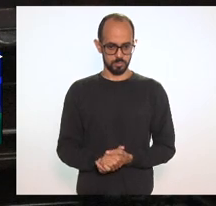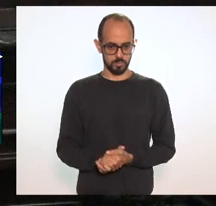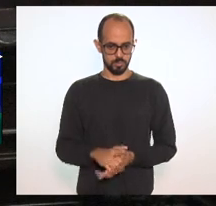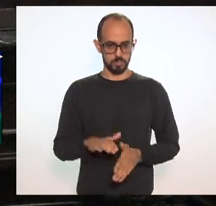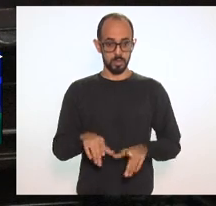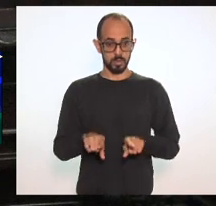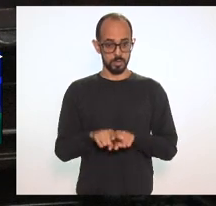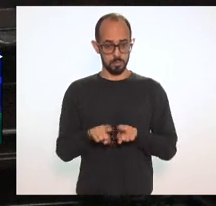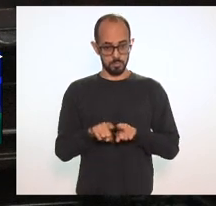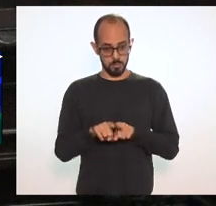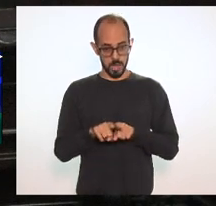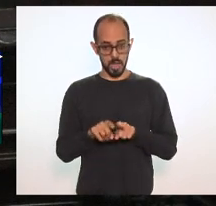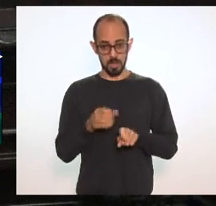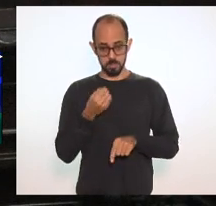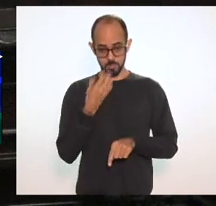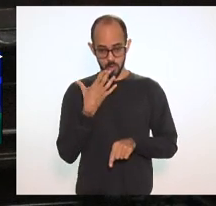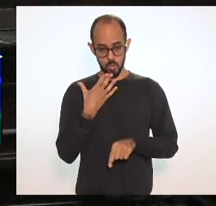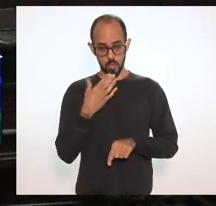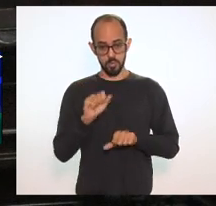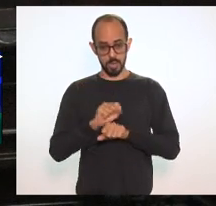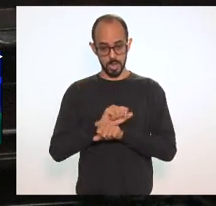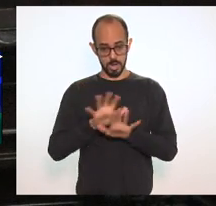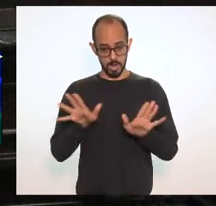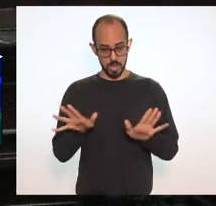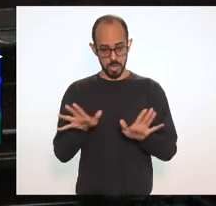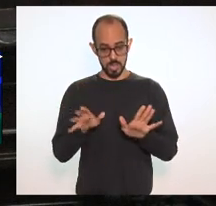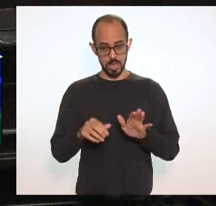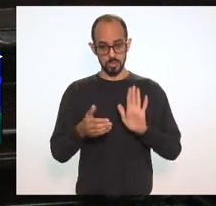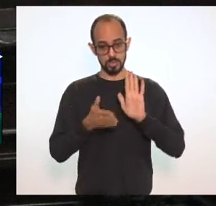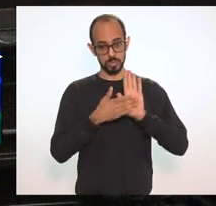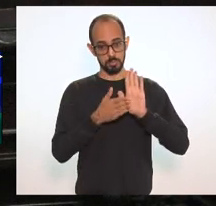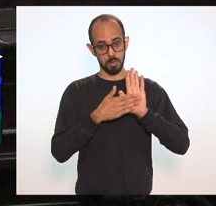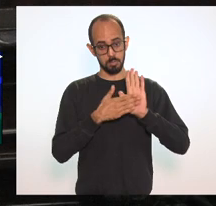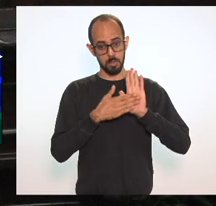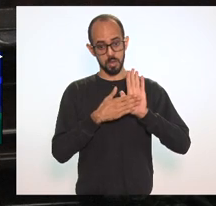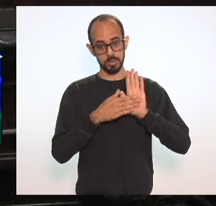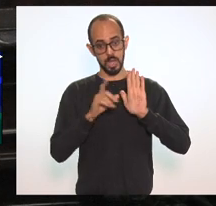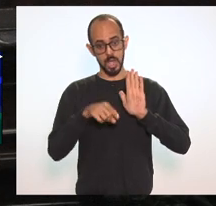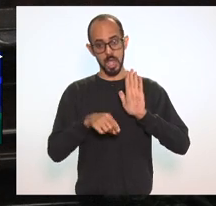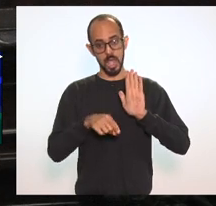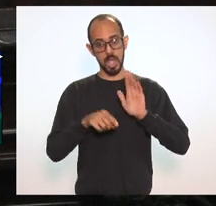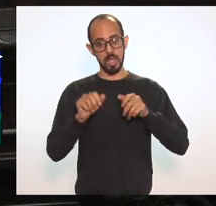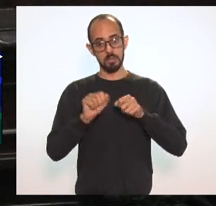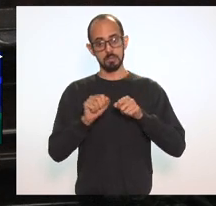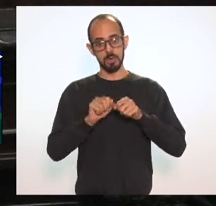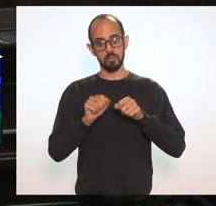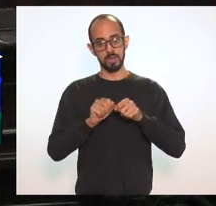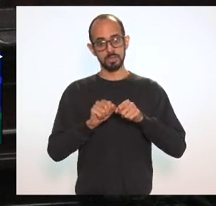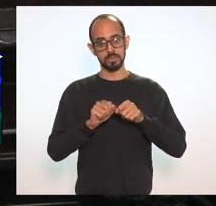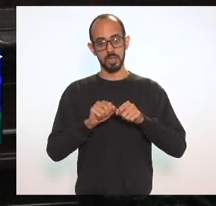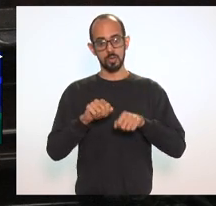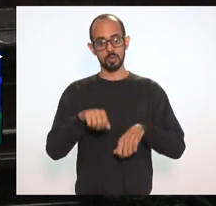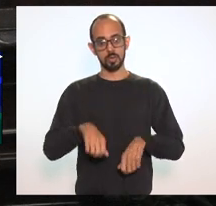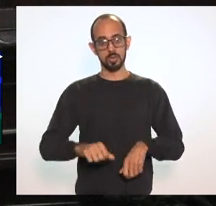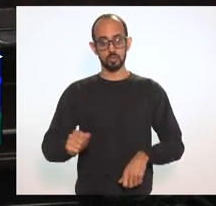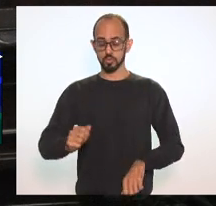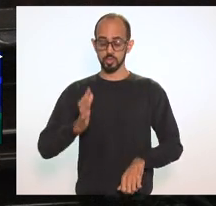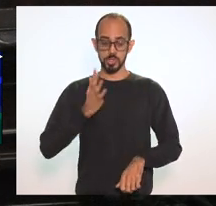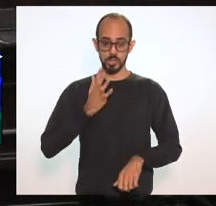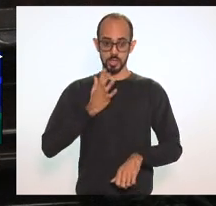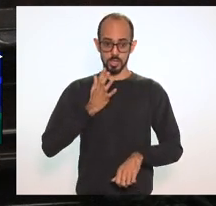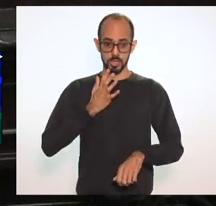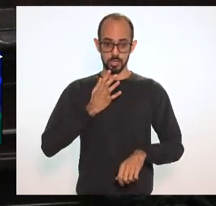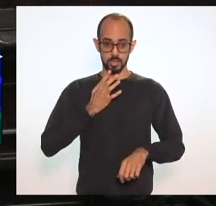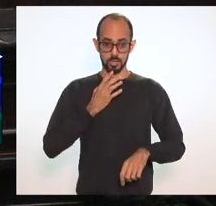O que é bom deixar claro que essa proposta ela vai atingir o único e exclusivamente à Elite do funcionalismo público e